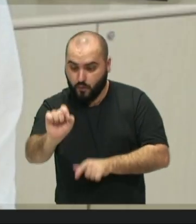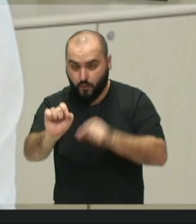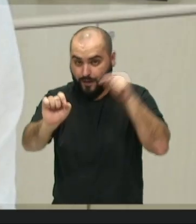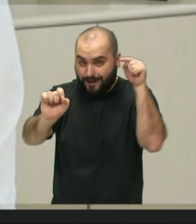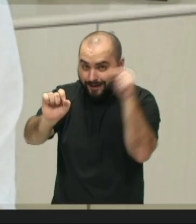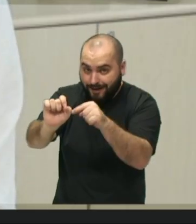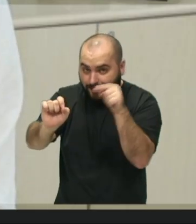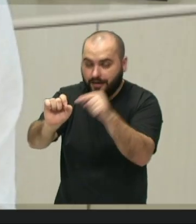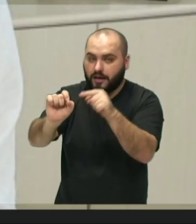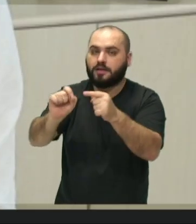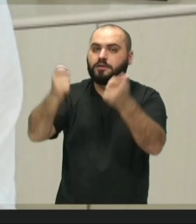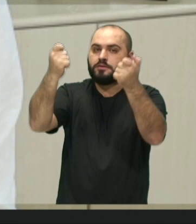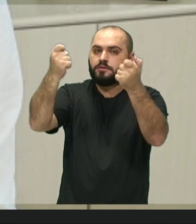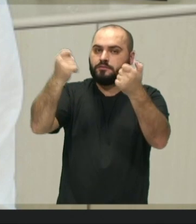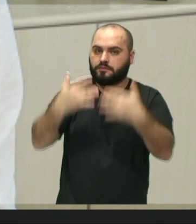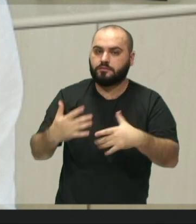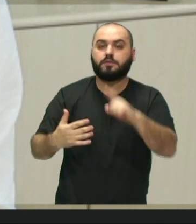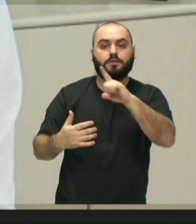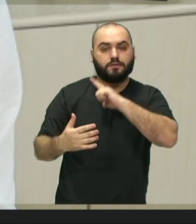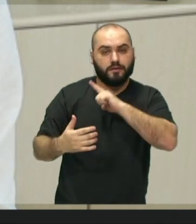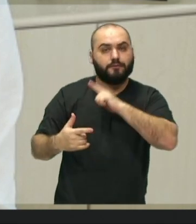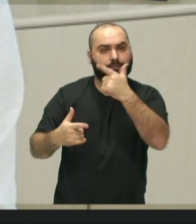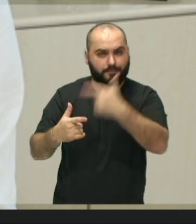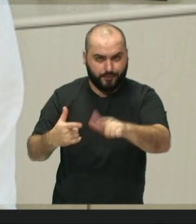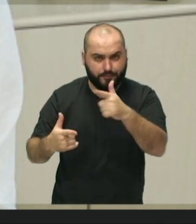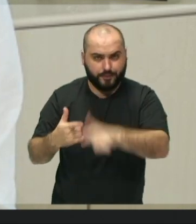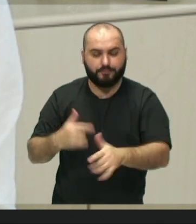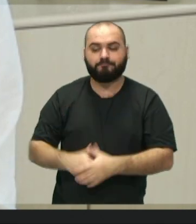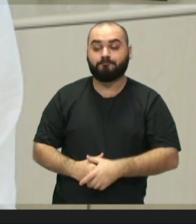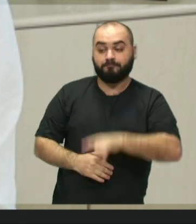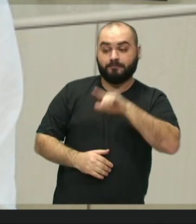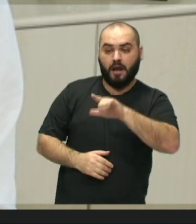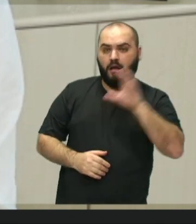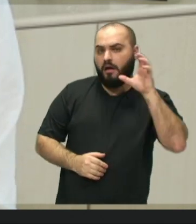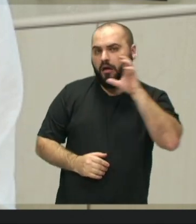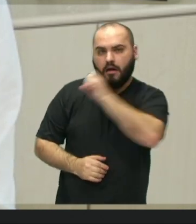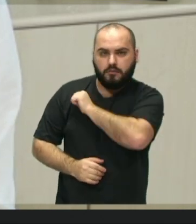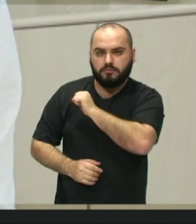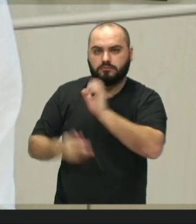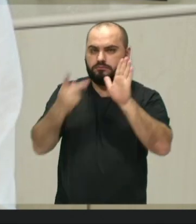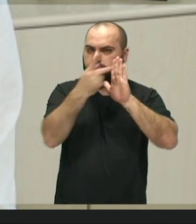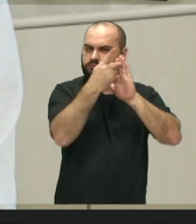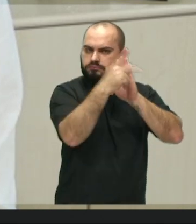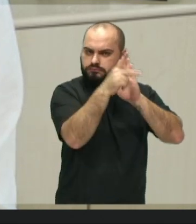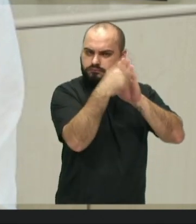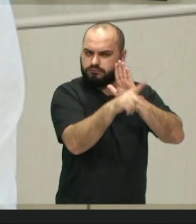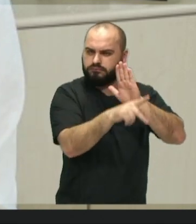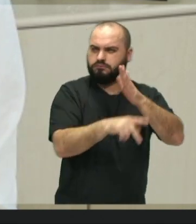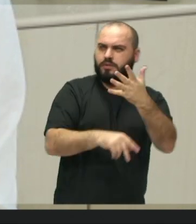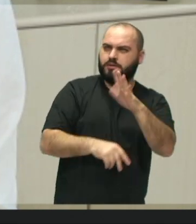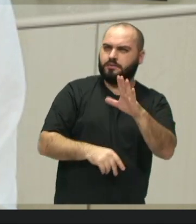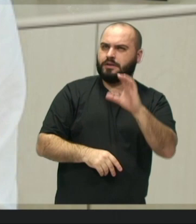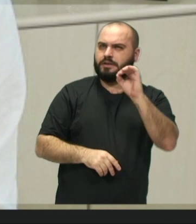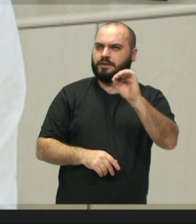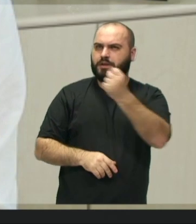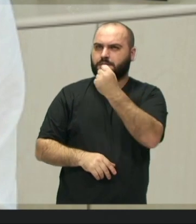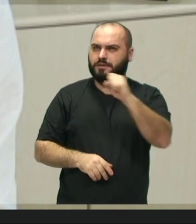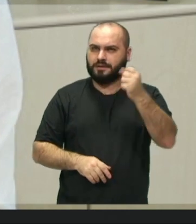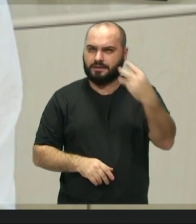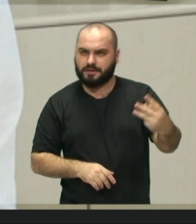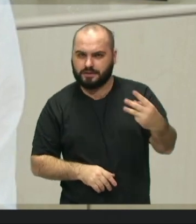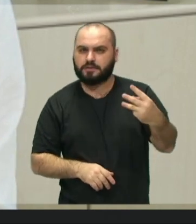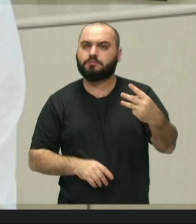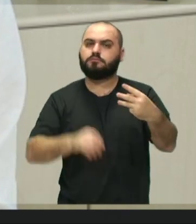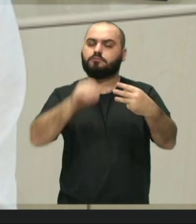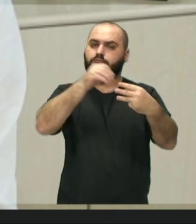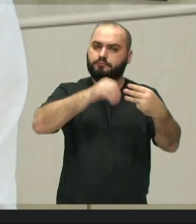logo houveram esses incidentes, enfim, ele prontamente estabeleceu uma portaria, salvo engano, a portaria 083/2020,